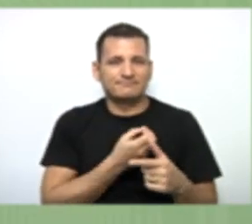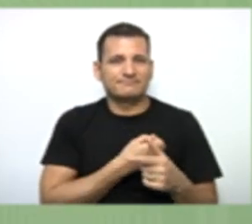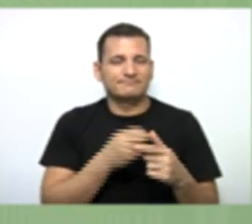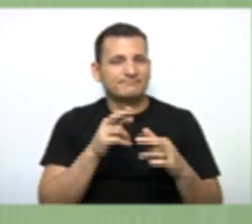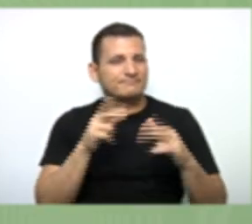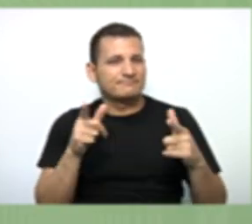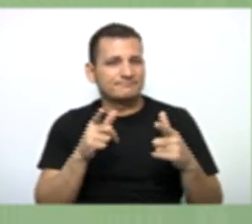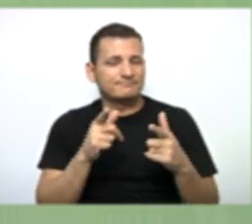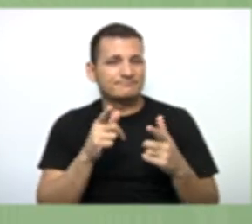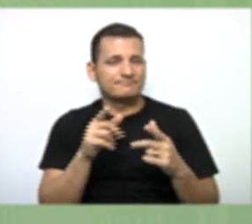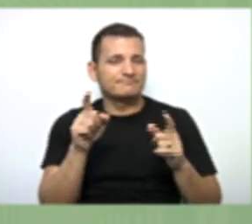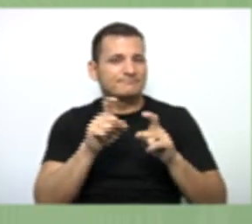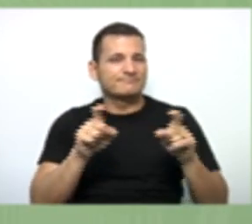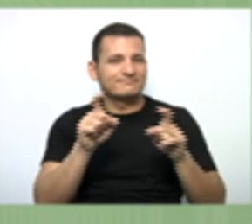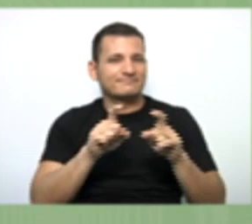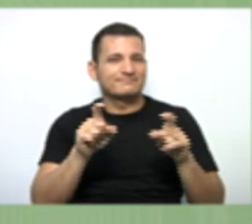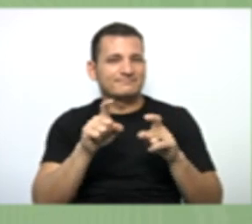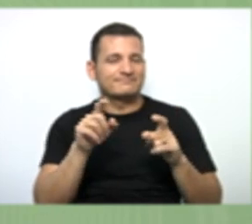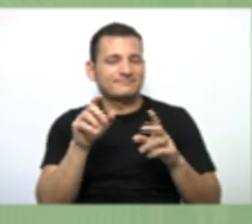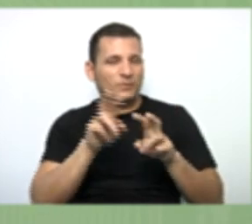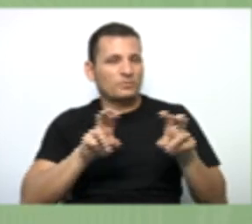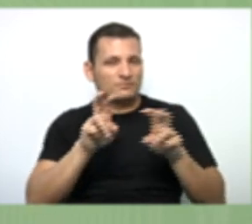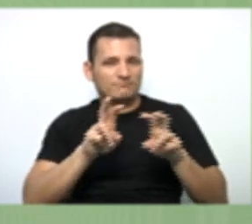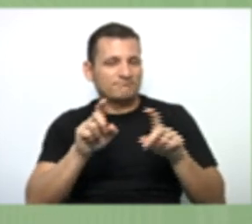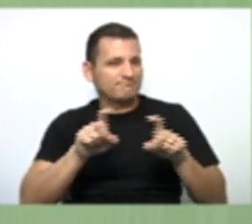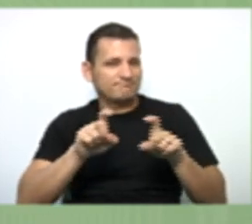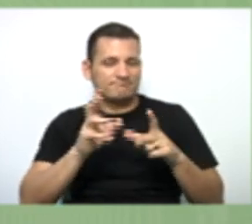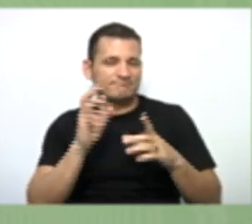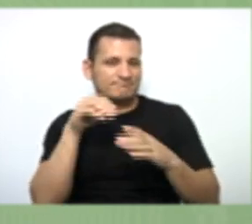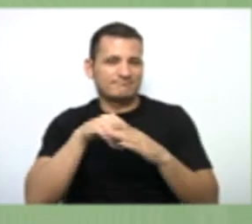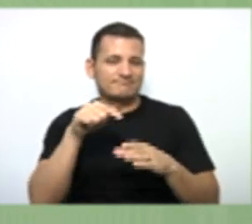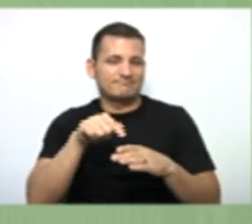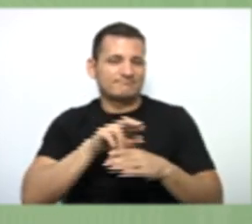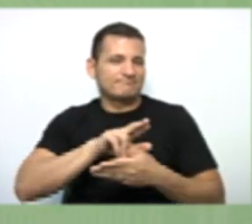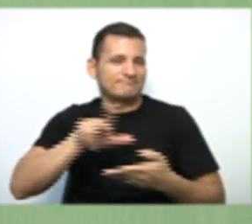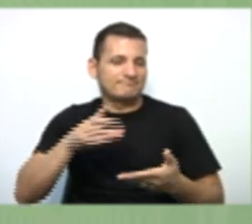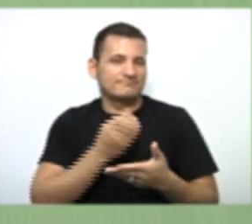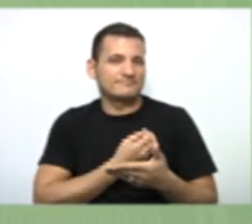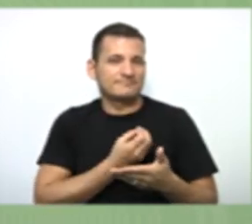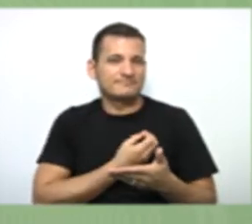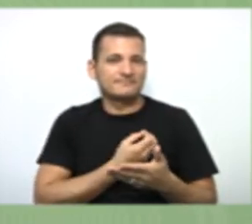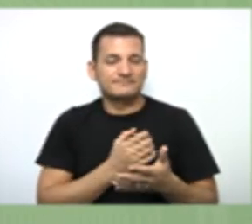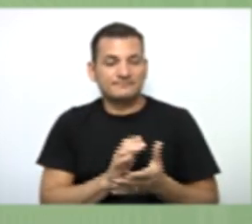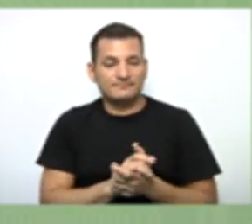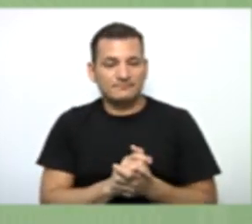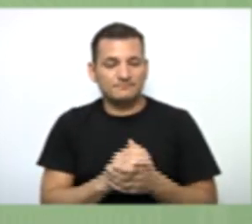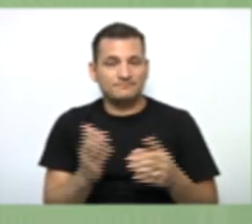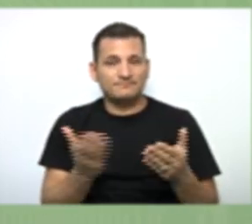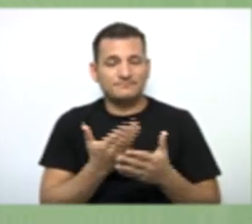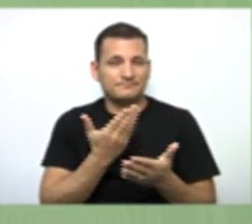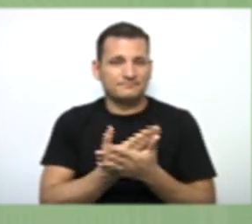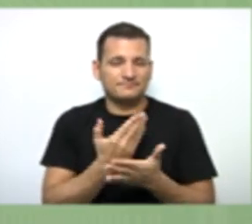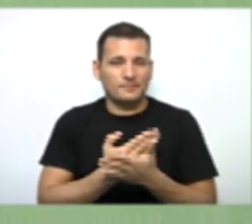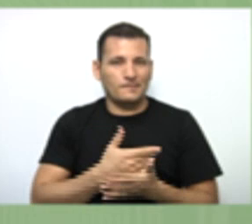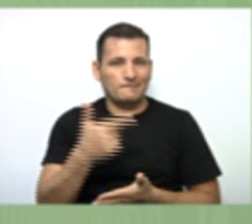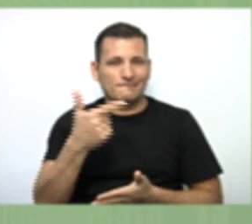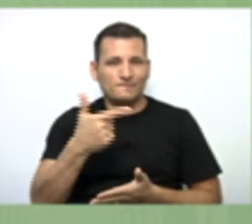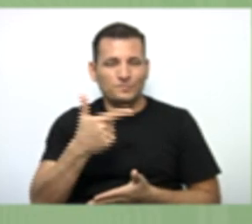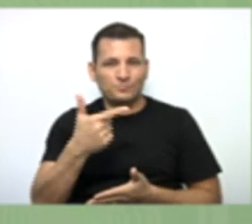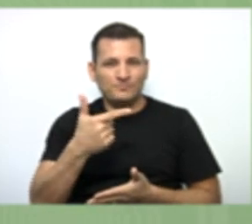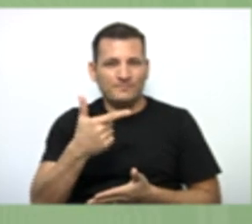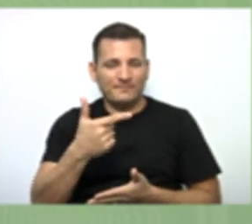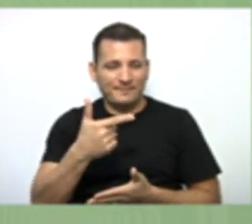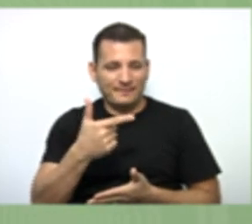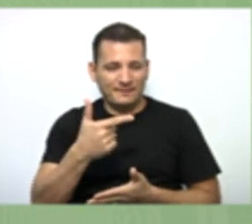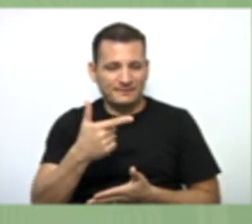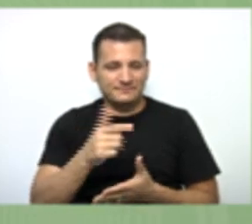diferente do que os computadores trabalham. Né? Então, na nossa teleaula 2, nossa segunda aula, né?